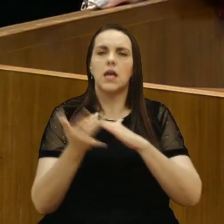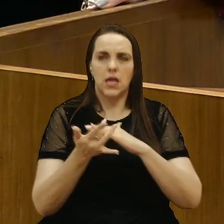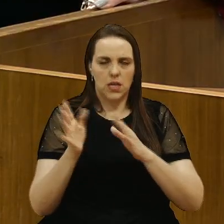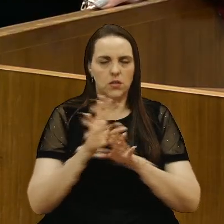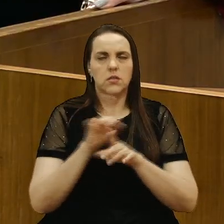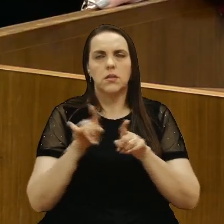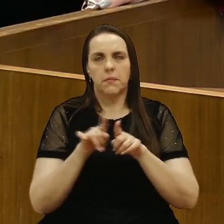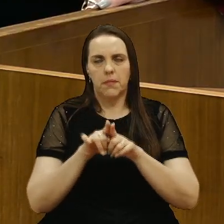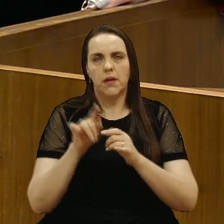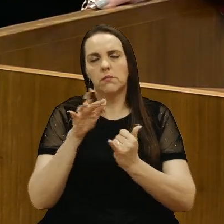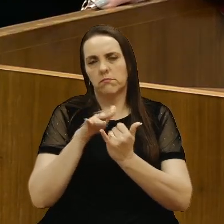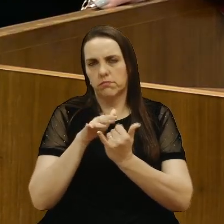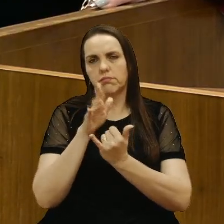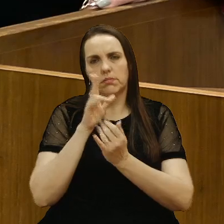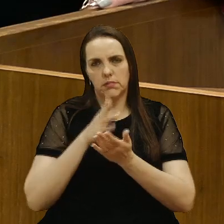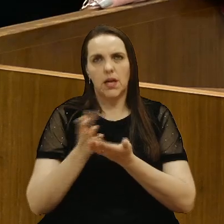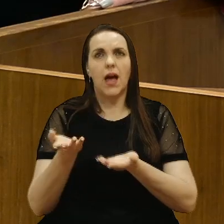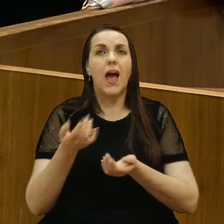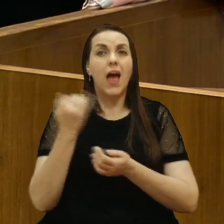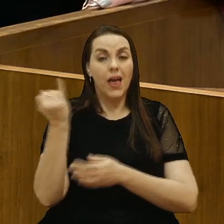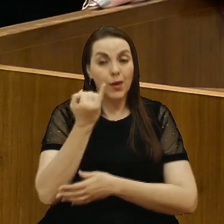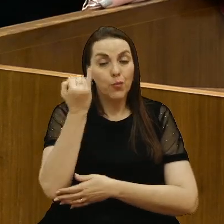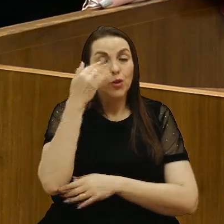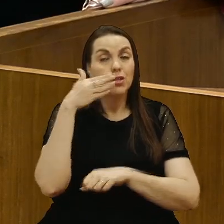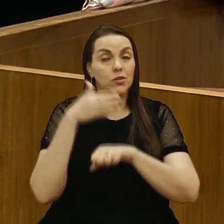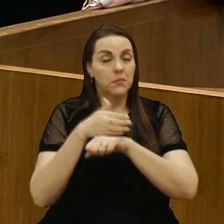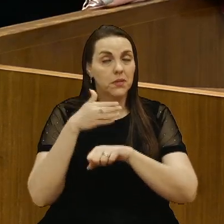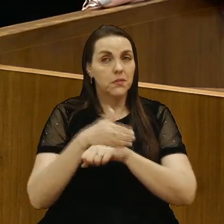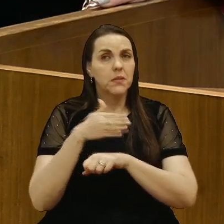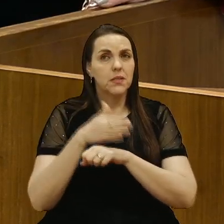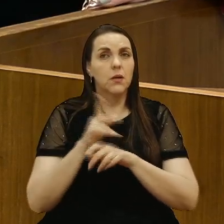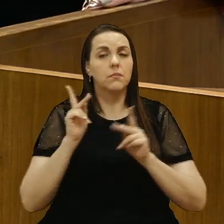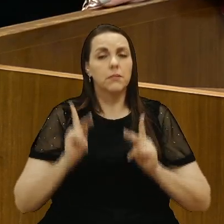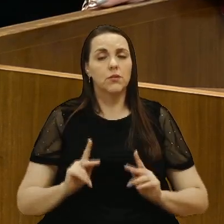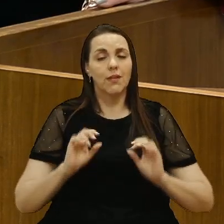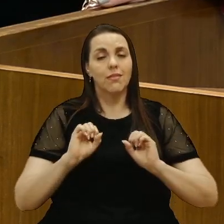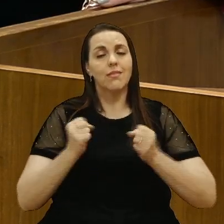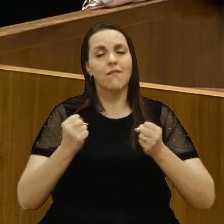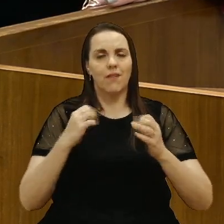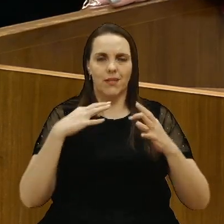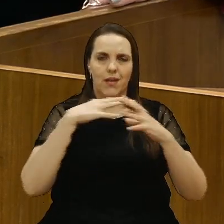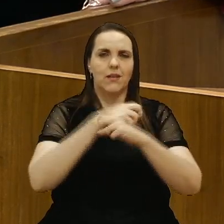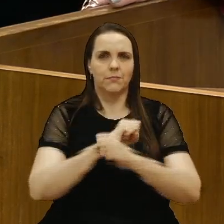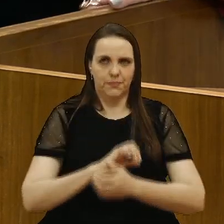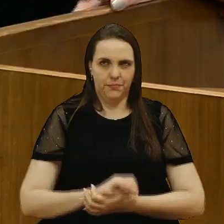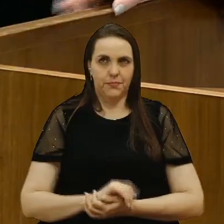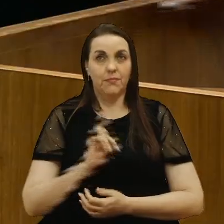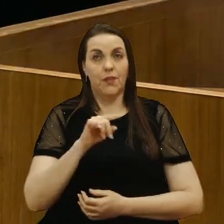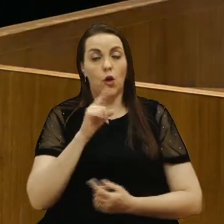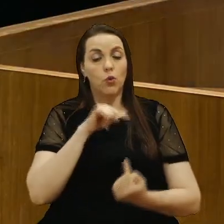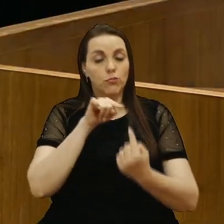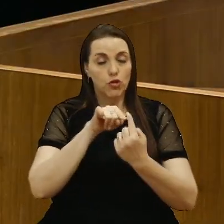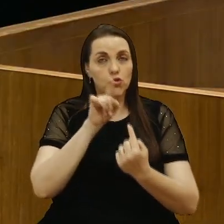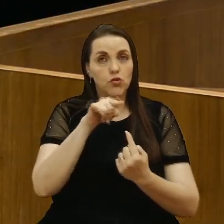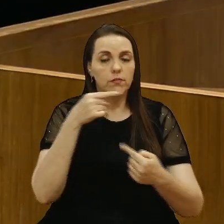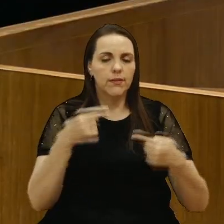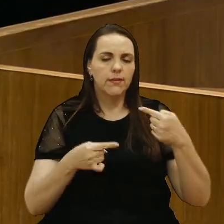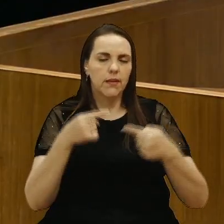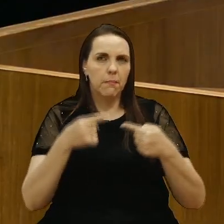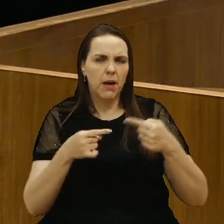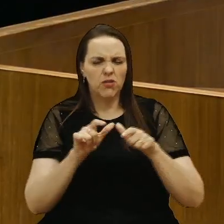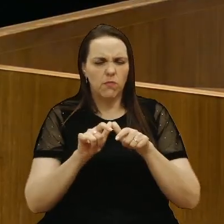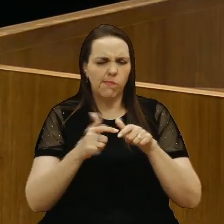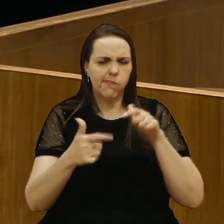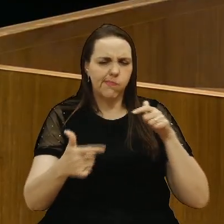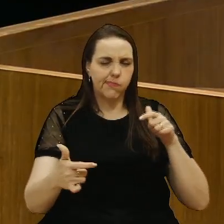muito importante a participação de quem defende a causa animal. A ideia é que seja um debate